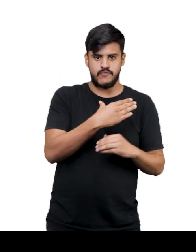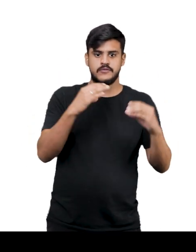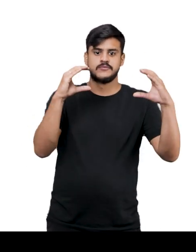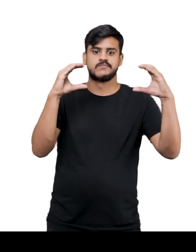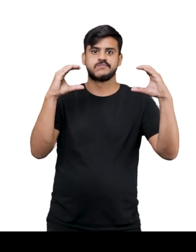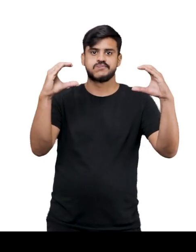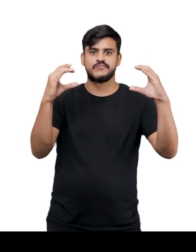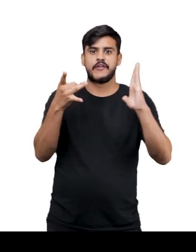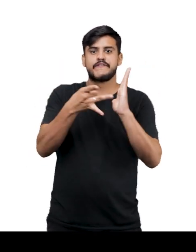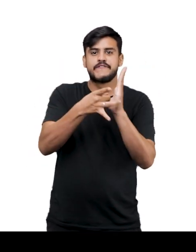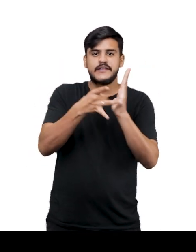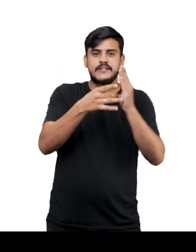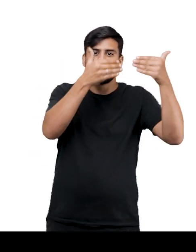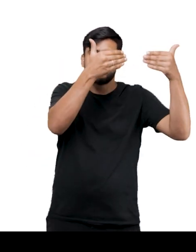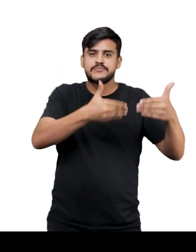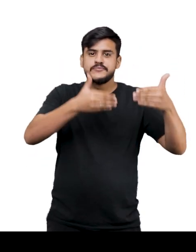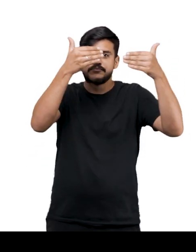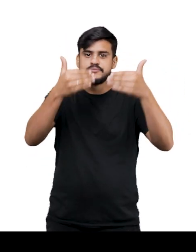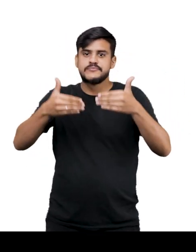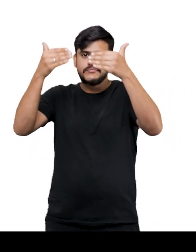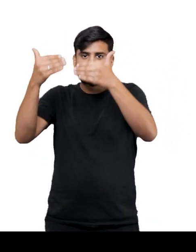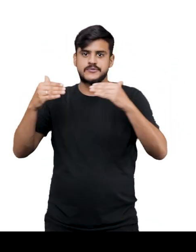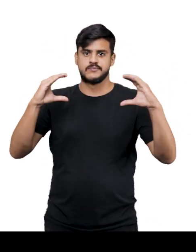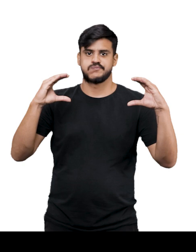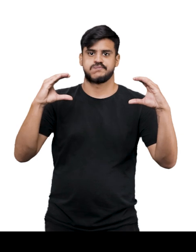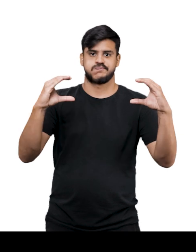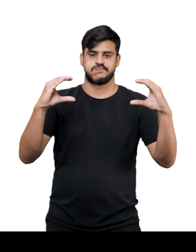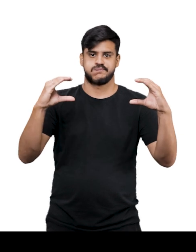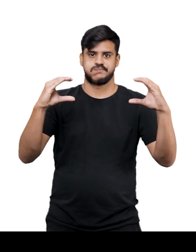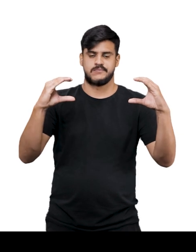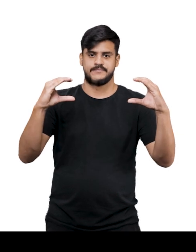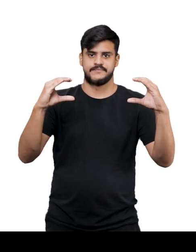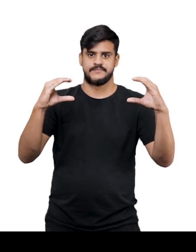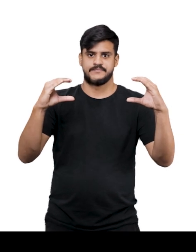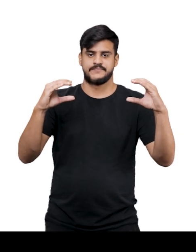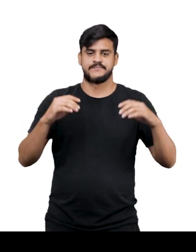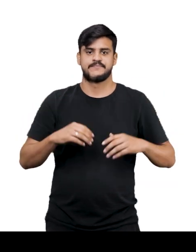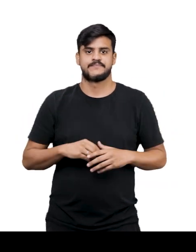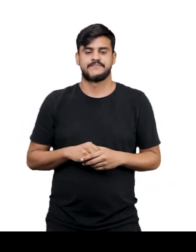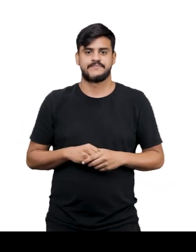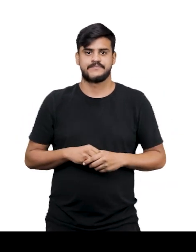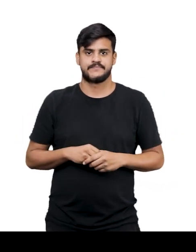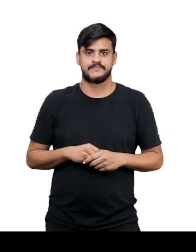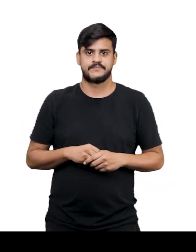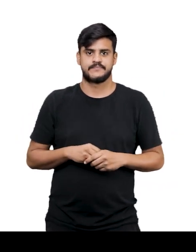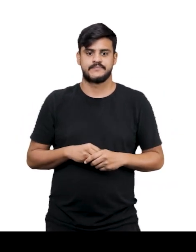do novo edifício com sua fachada envidraçada e o grande bloco suspenso.